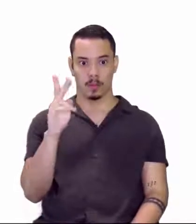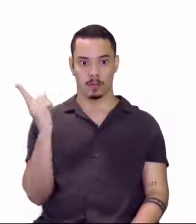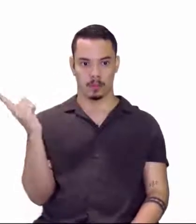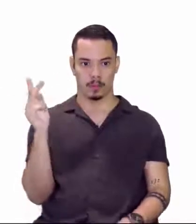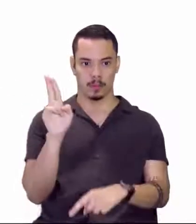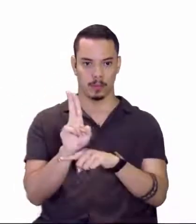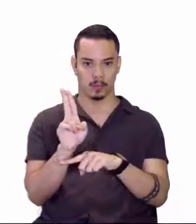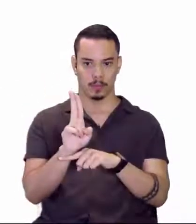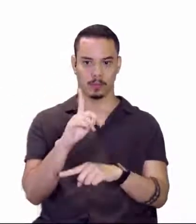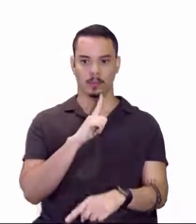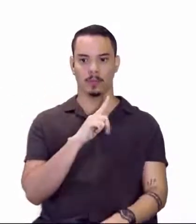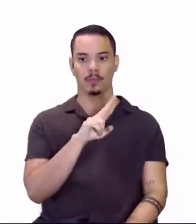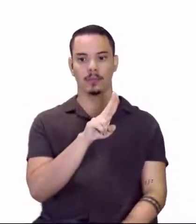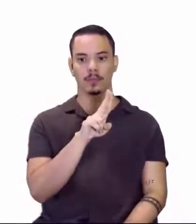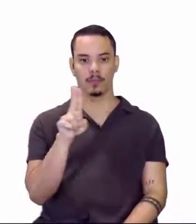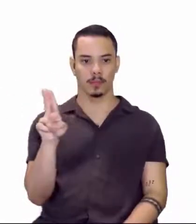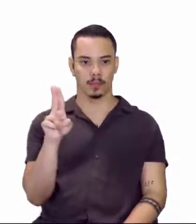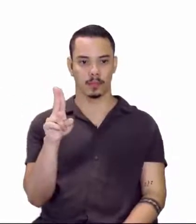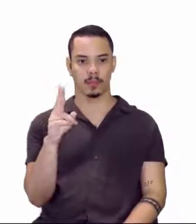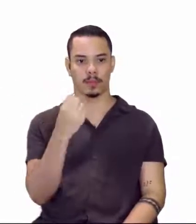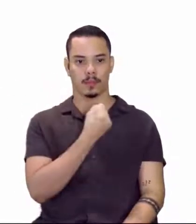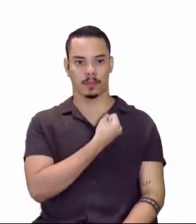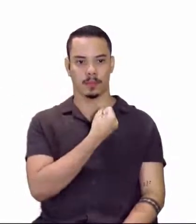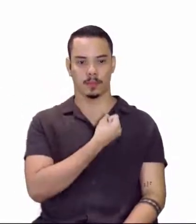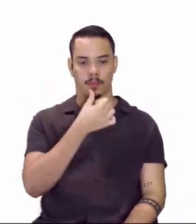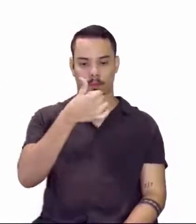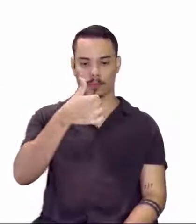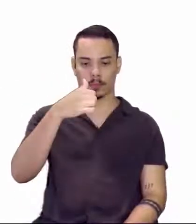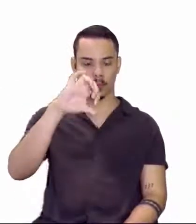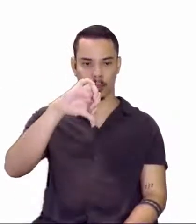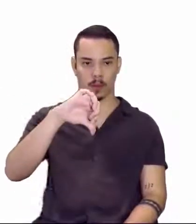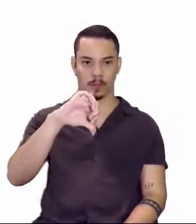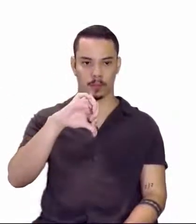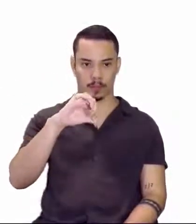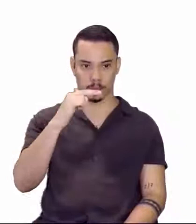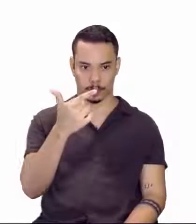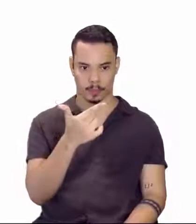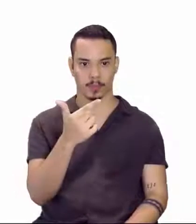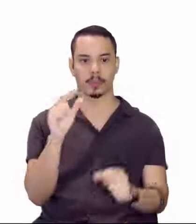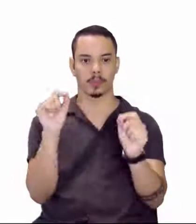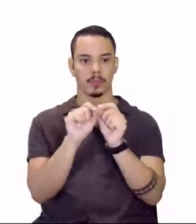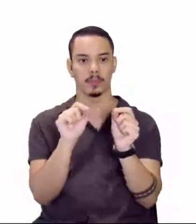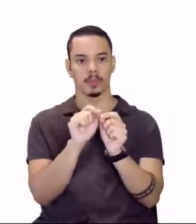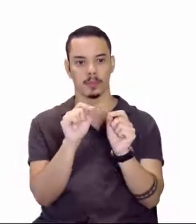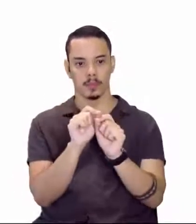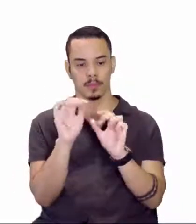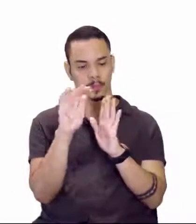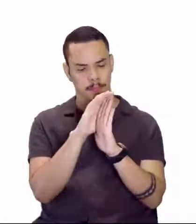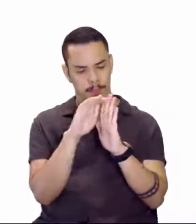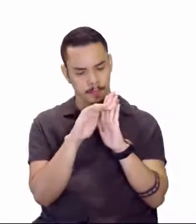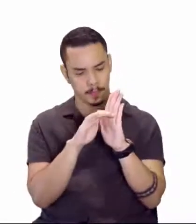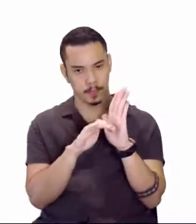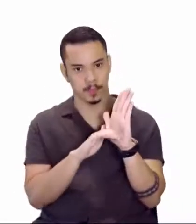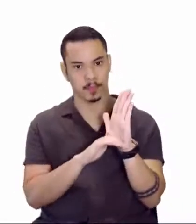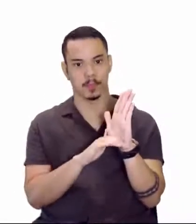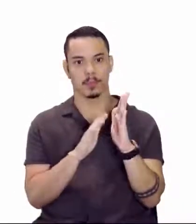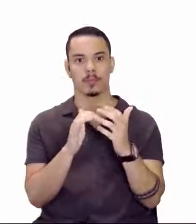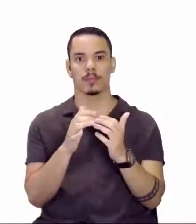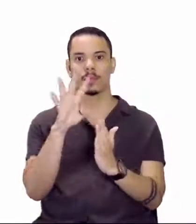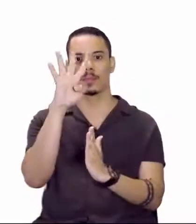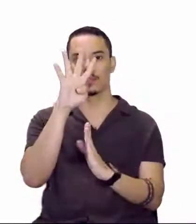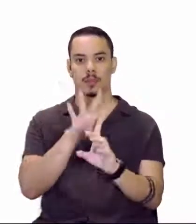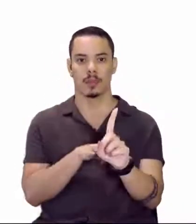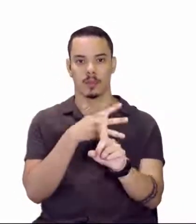número atômico 92. E ao fazer a distribuição eletrônica pelo diagrama